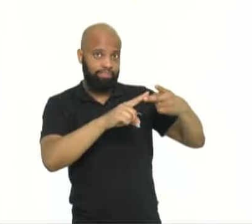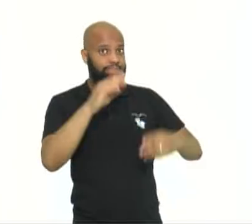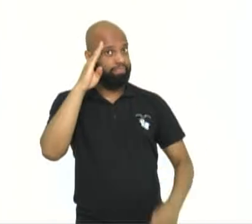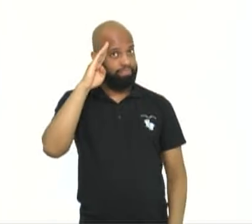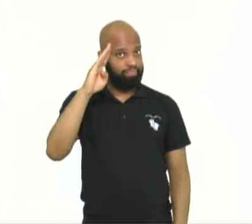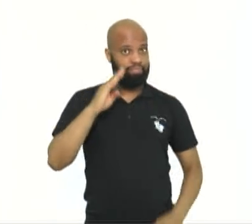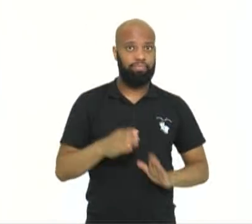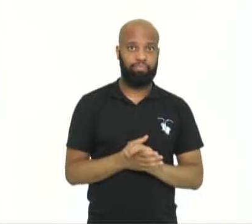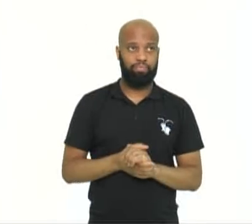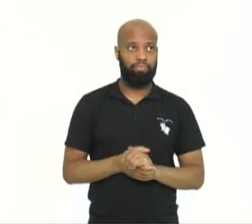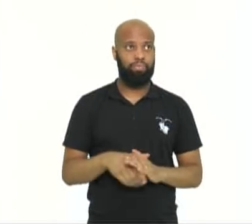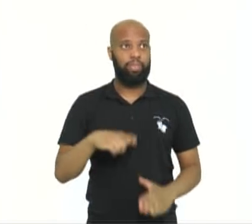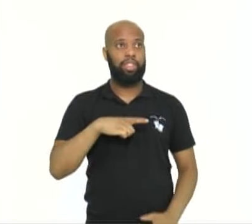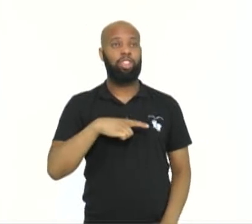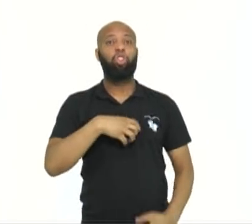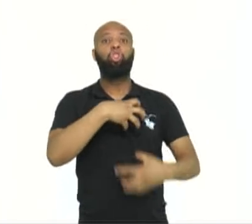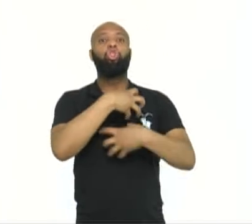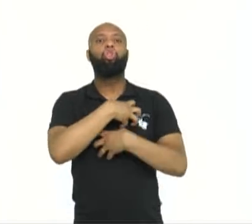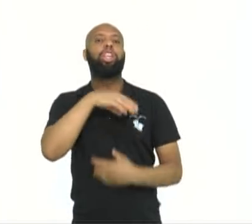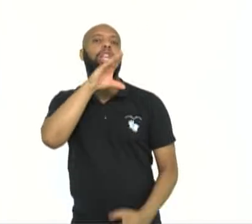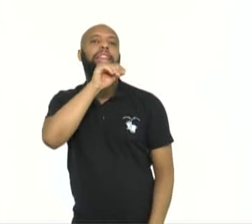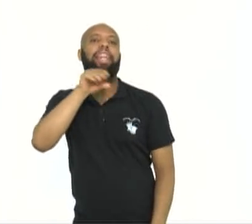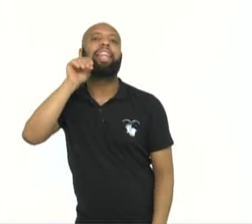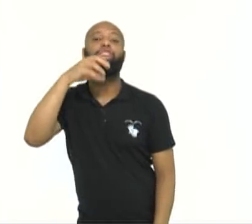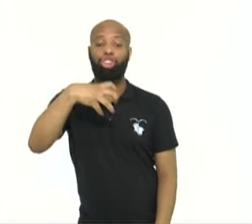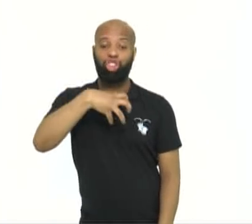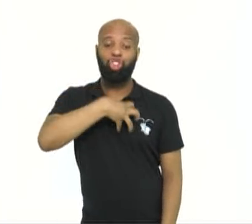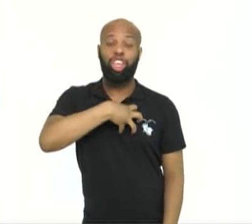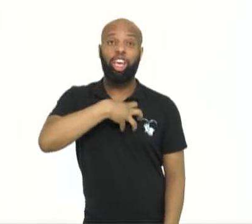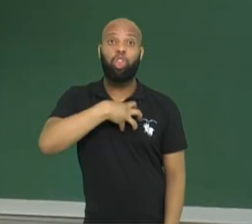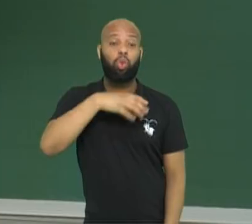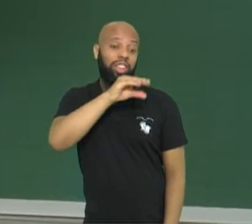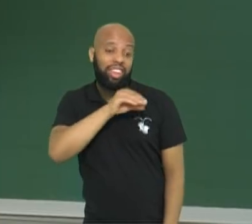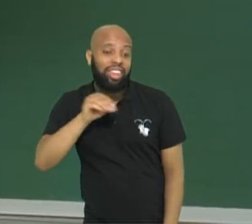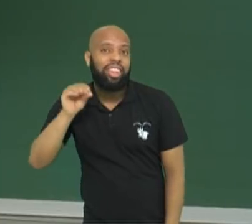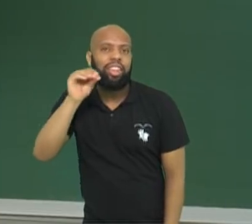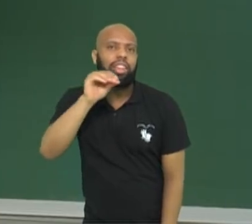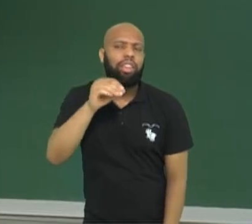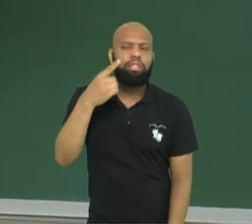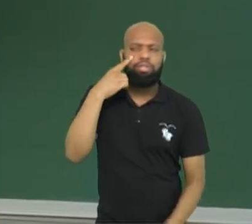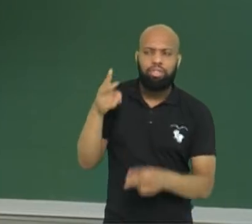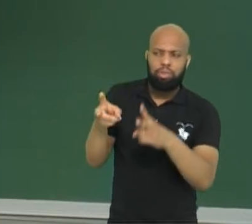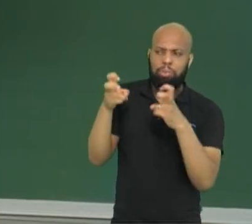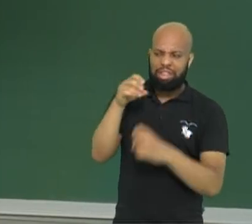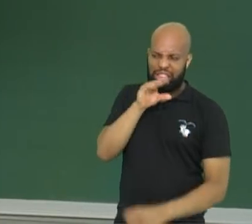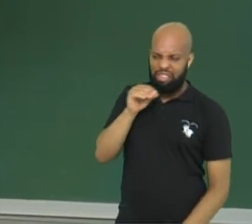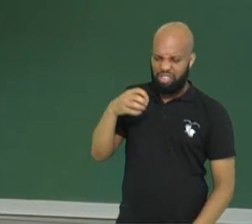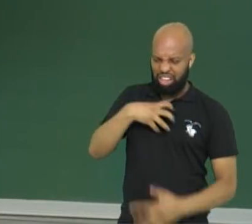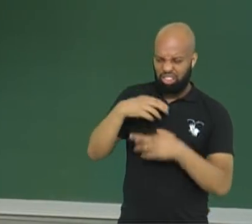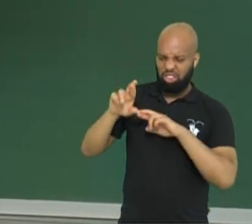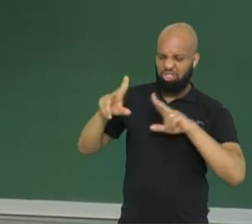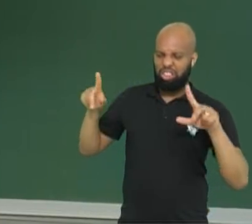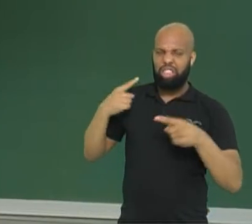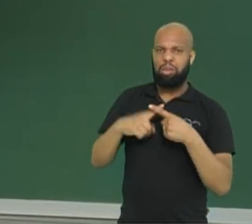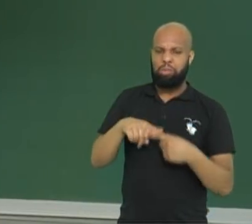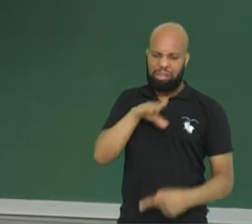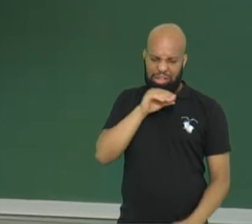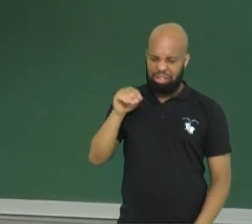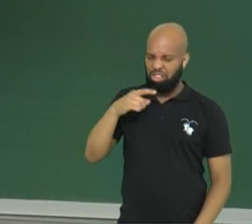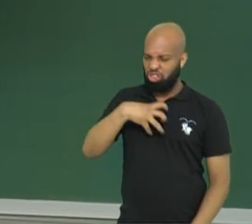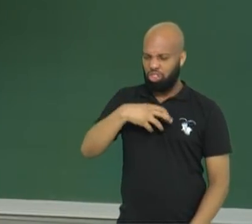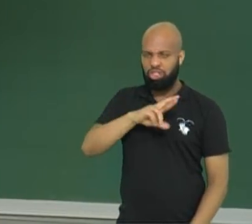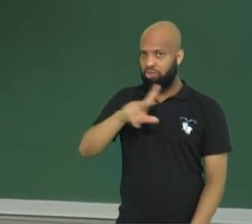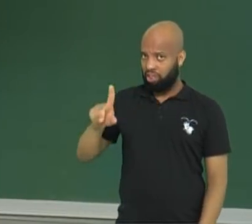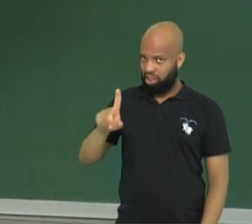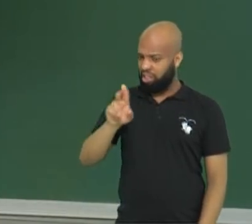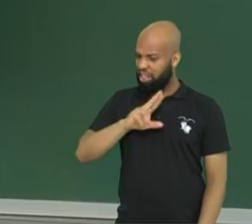atenção. Pelo sotaque, às vezes nós conseguimos identificar, né, que alguém não é daquela região porque usa um sotaque